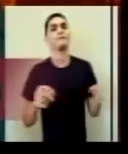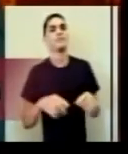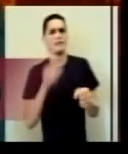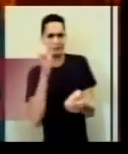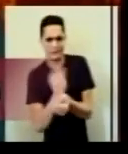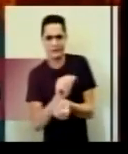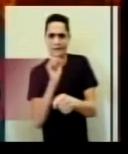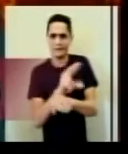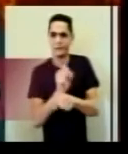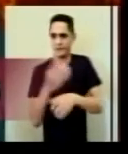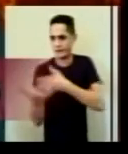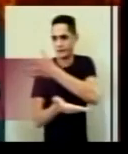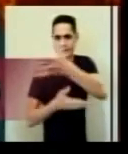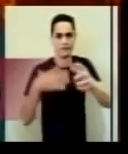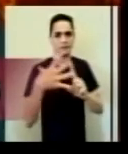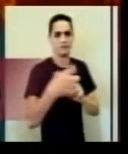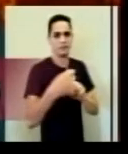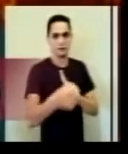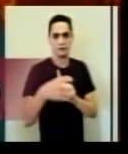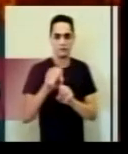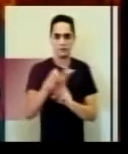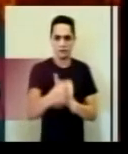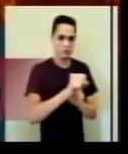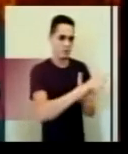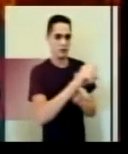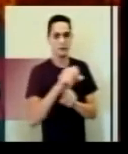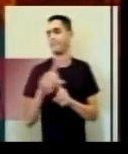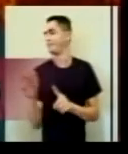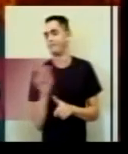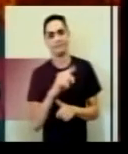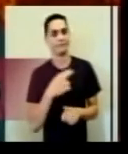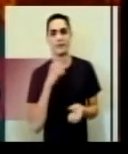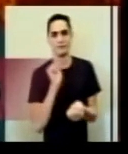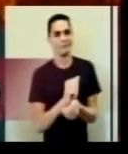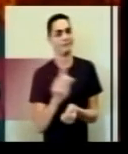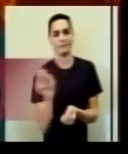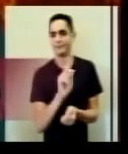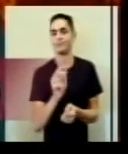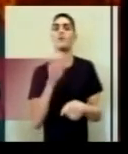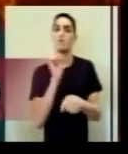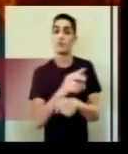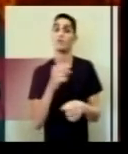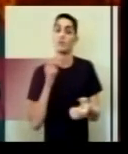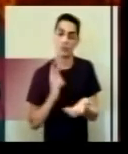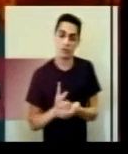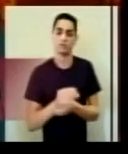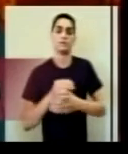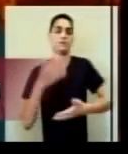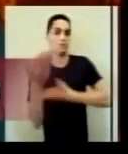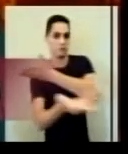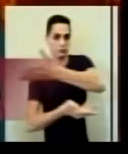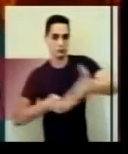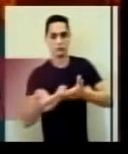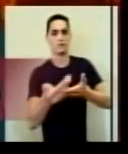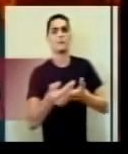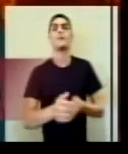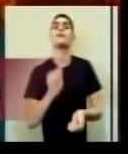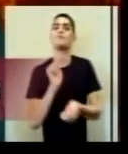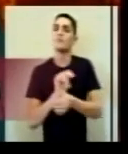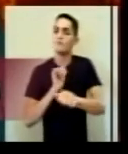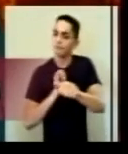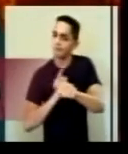de ocupação. Então ela foi, mas deixou de circular o vírus? Não. Não deixou de circular o vírus. O vírus